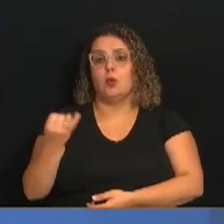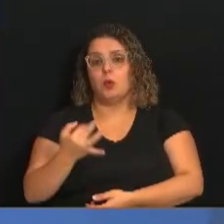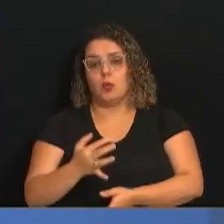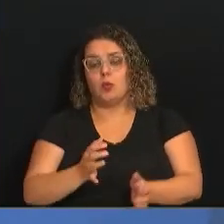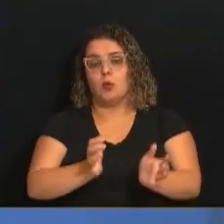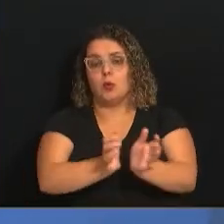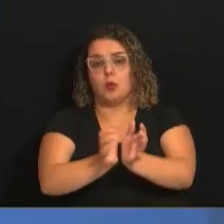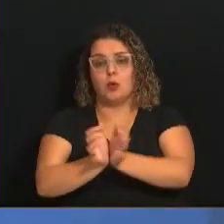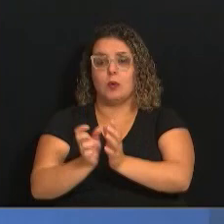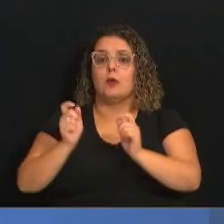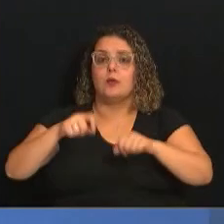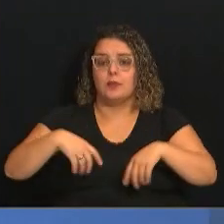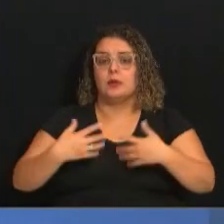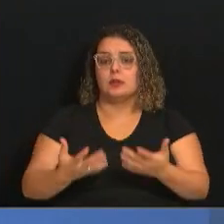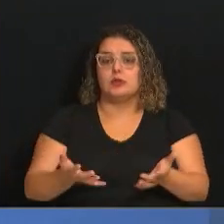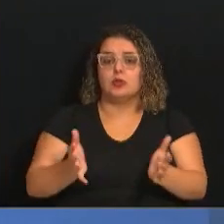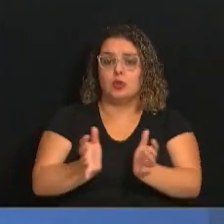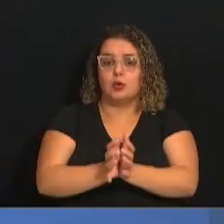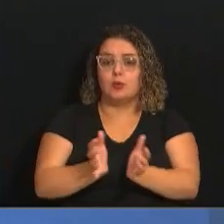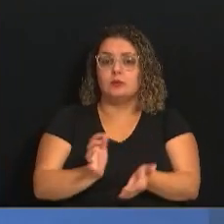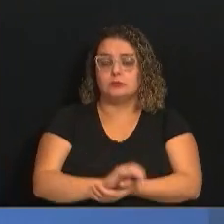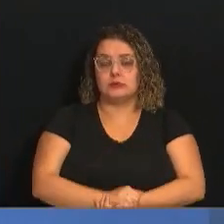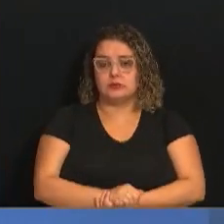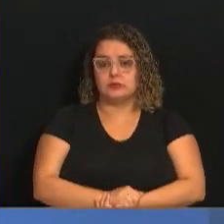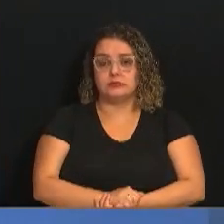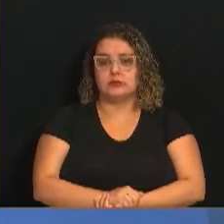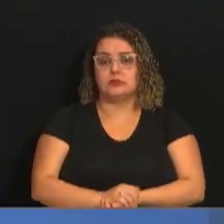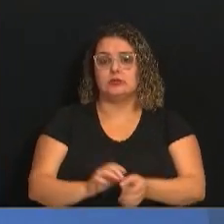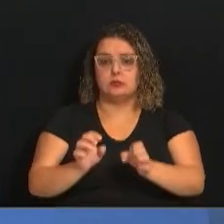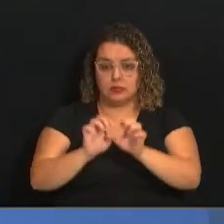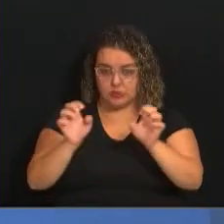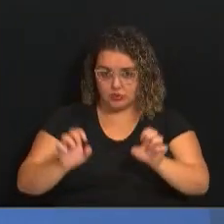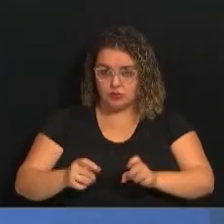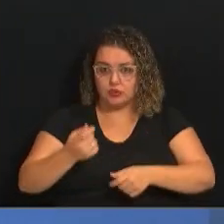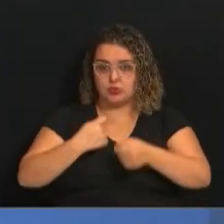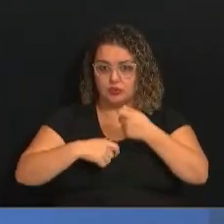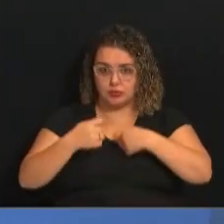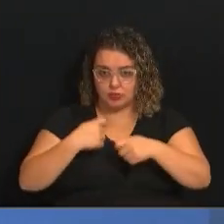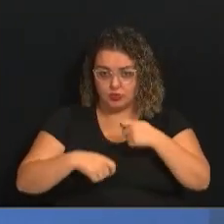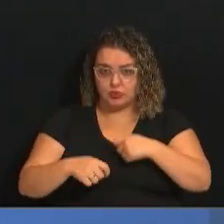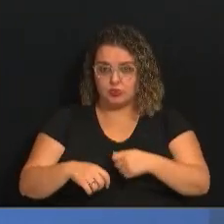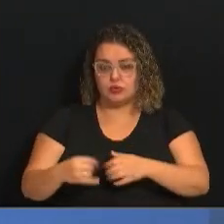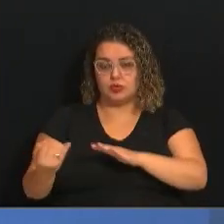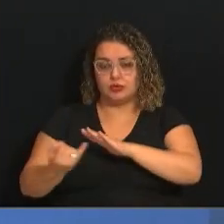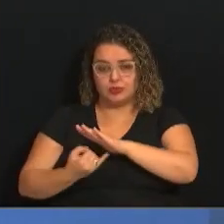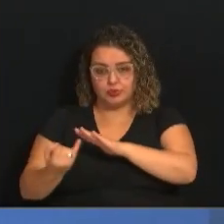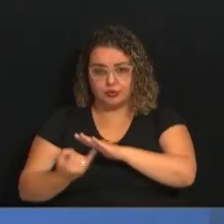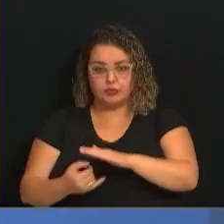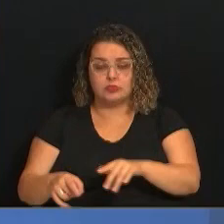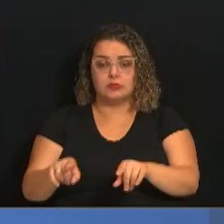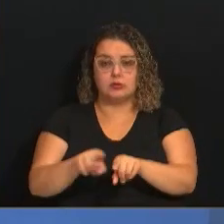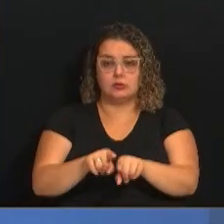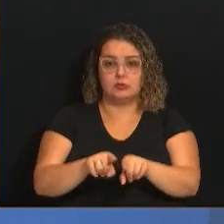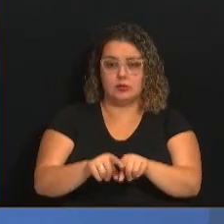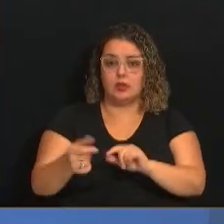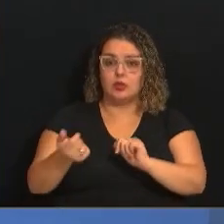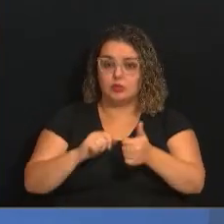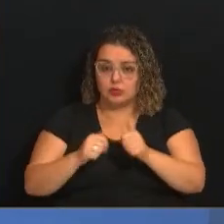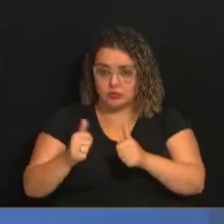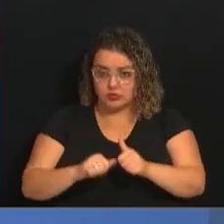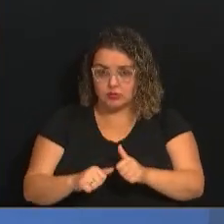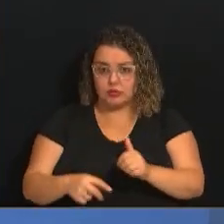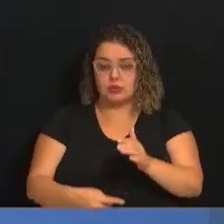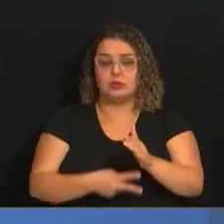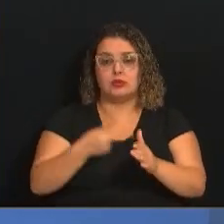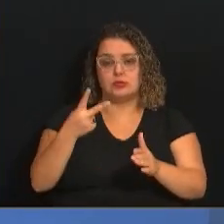efetivos em comissão e também uma reestruturação administrativa da instituição. Também será analisado em